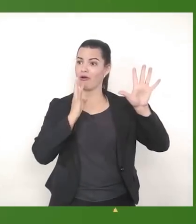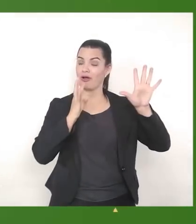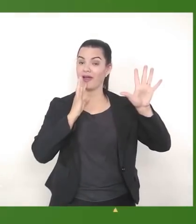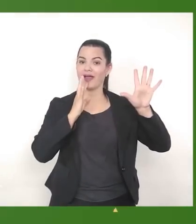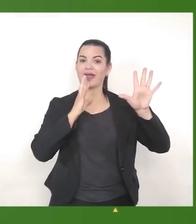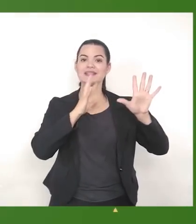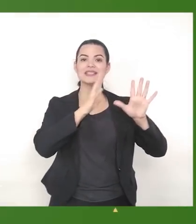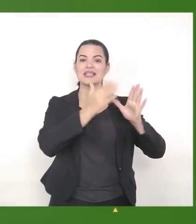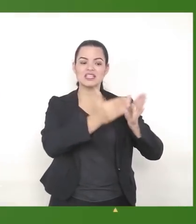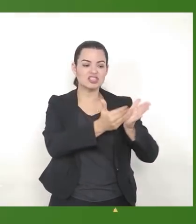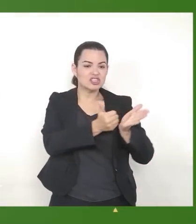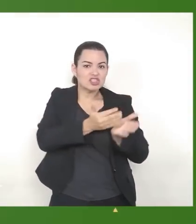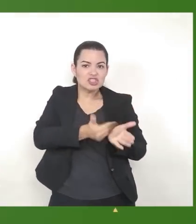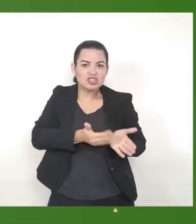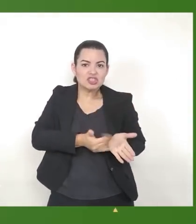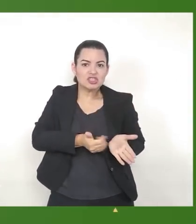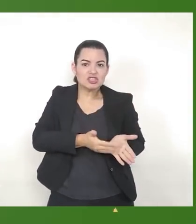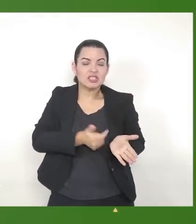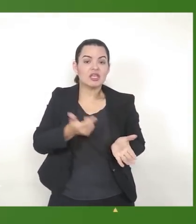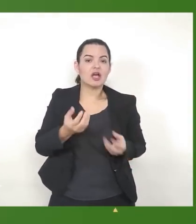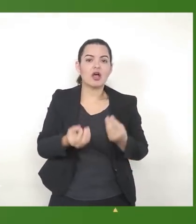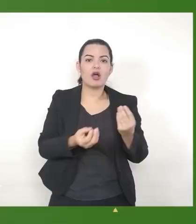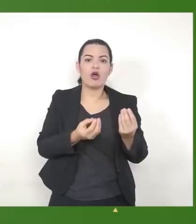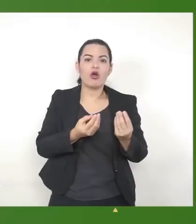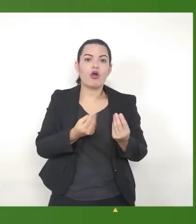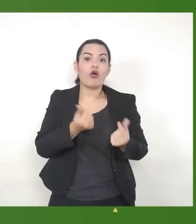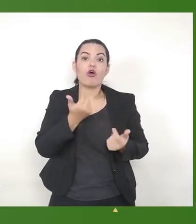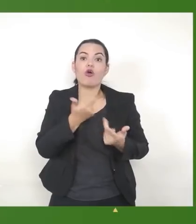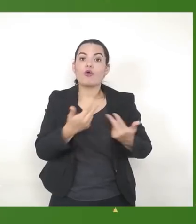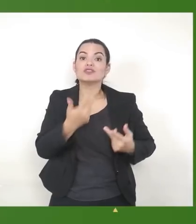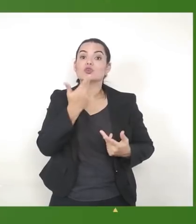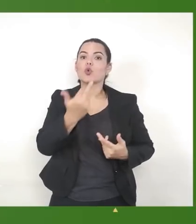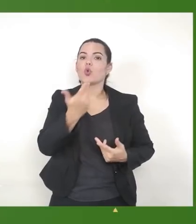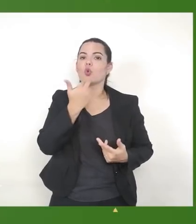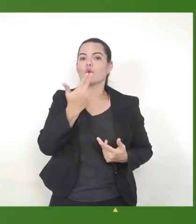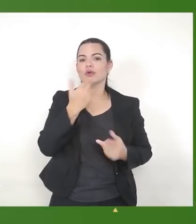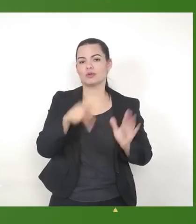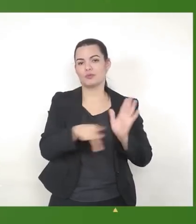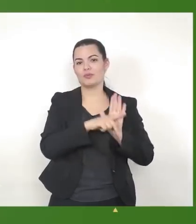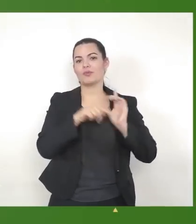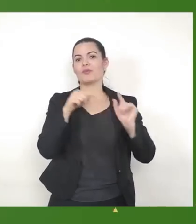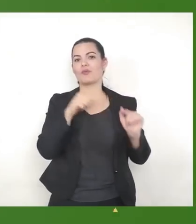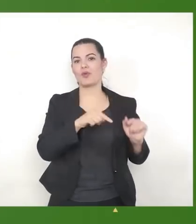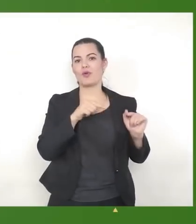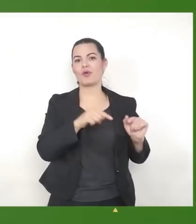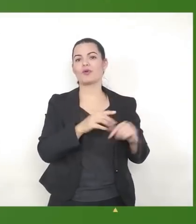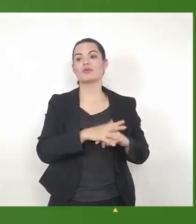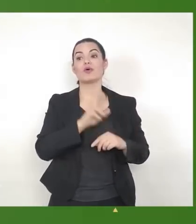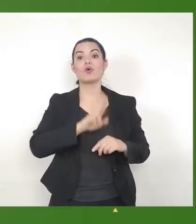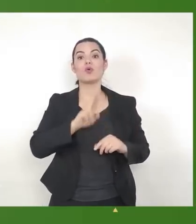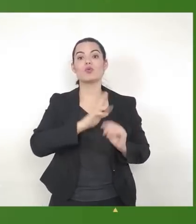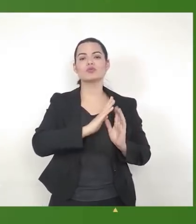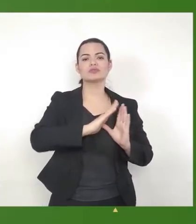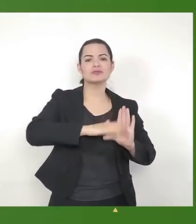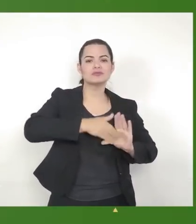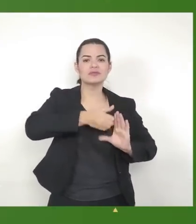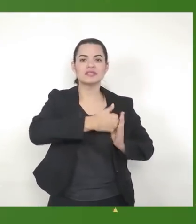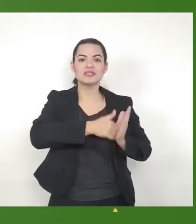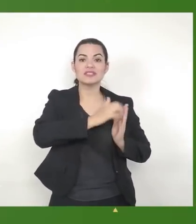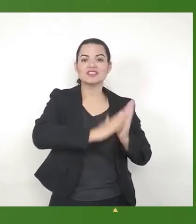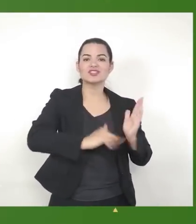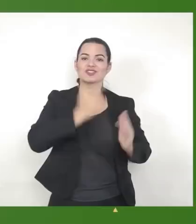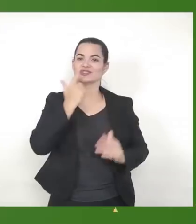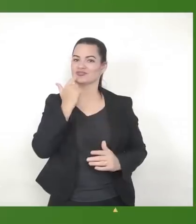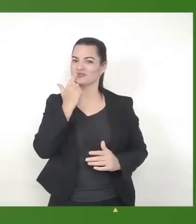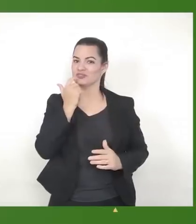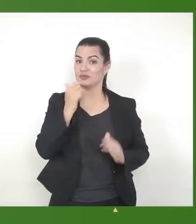corante usado em muitos lugares, como a Itália, a França. Então eles extraíam essa tinta, esse